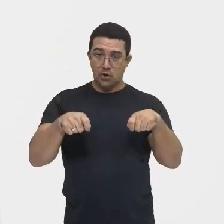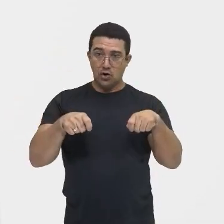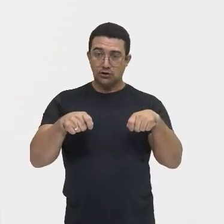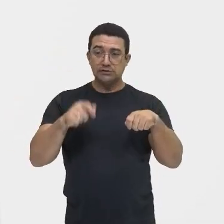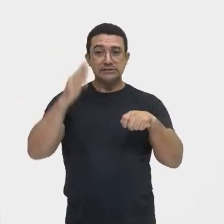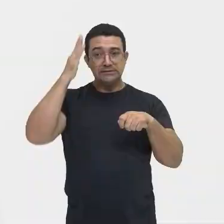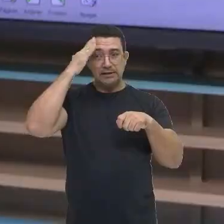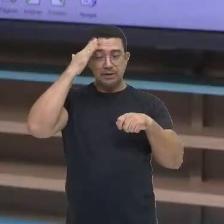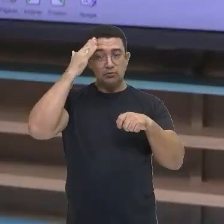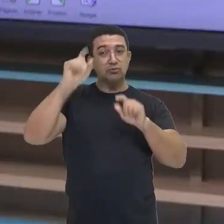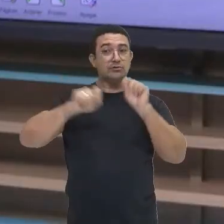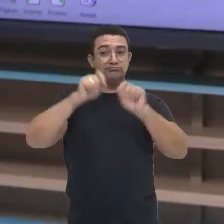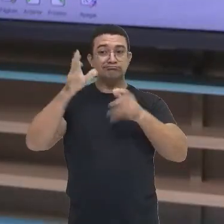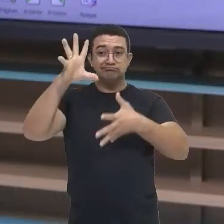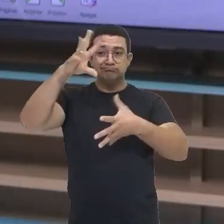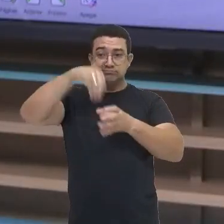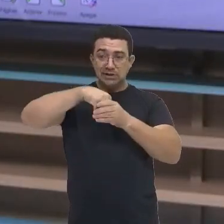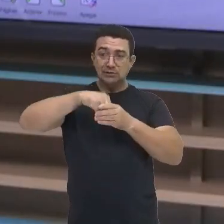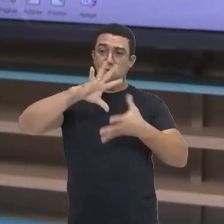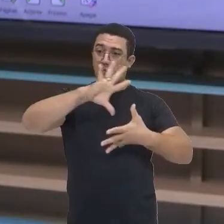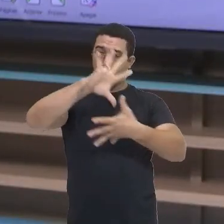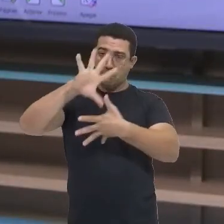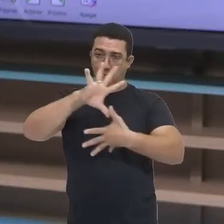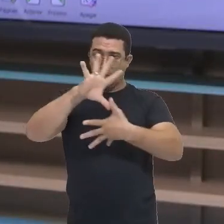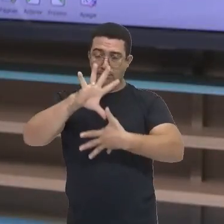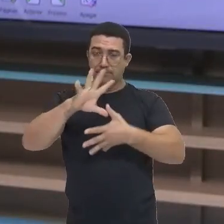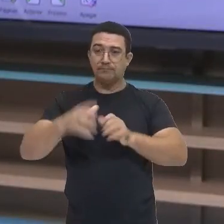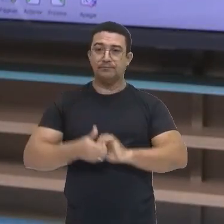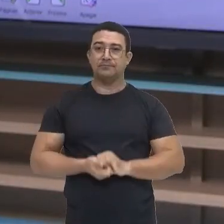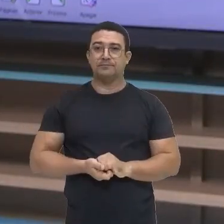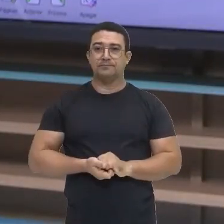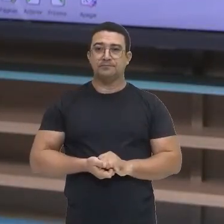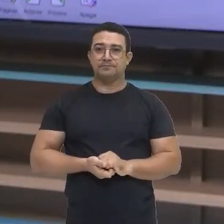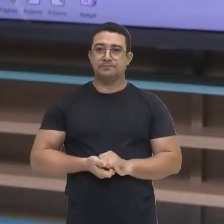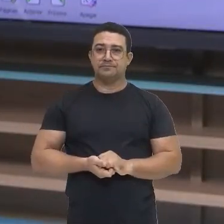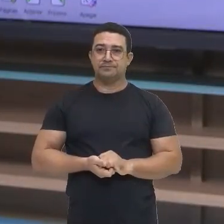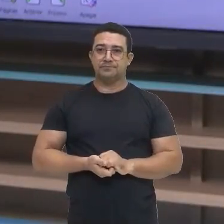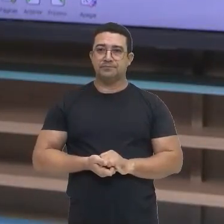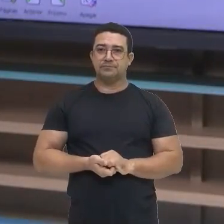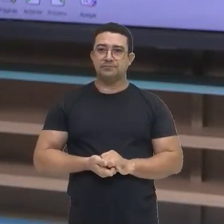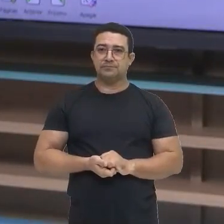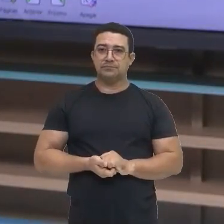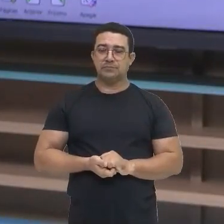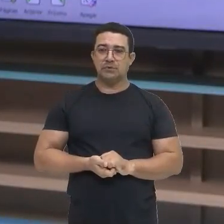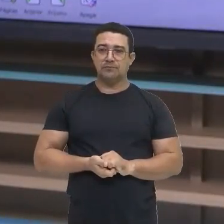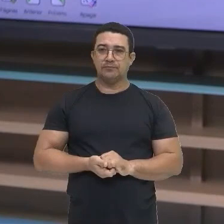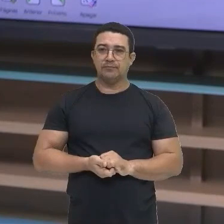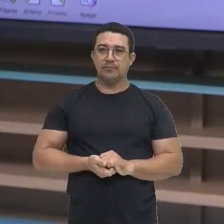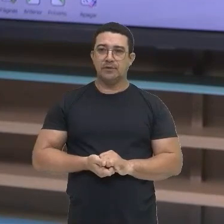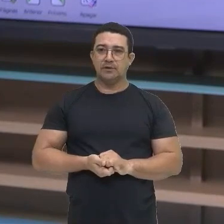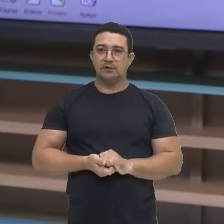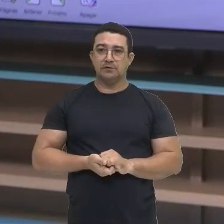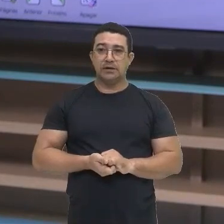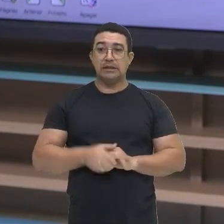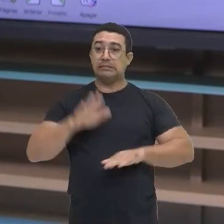definida como um mapa. Então, é ela que diz se uma representação que a gente tem, a gente pode ou não chamar de mapa, certo? Professor,